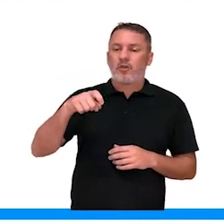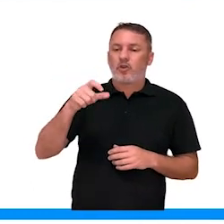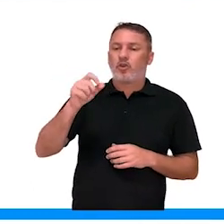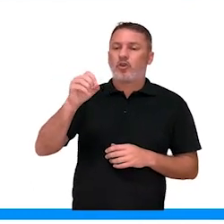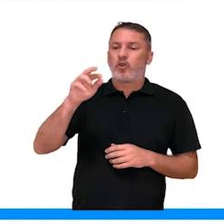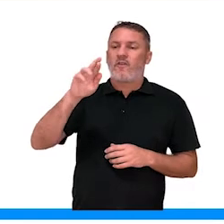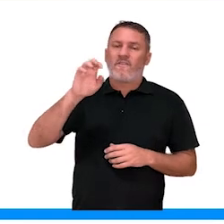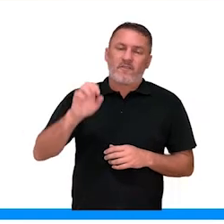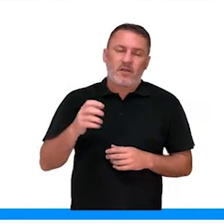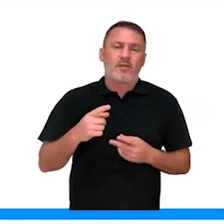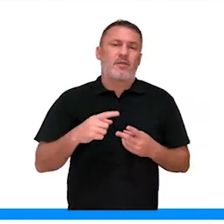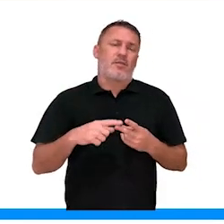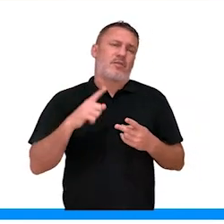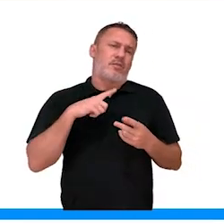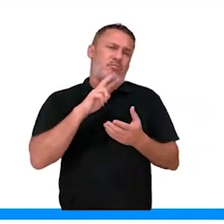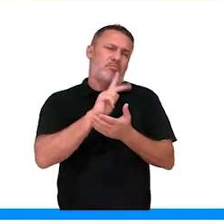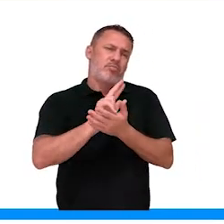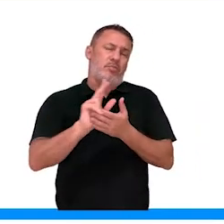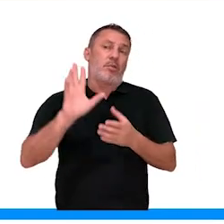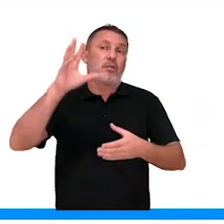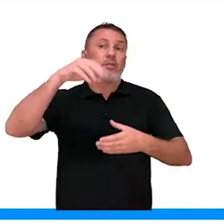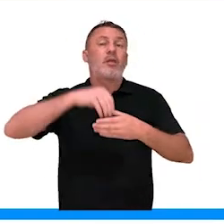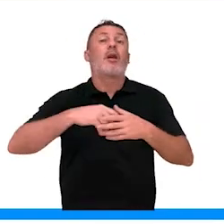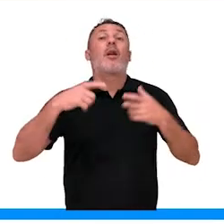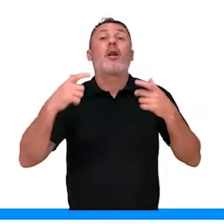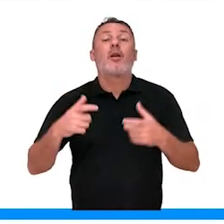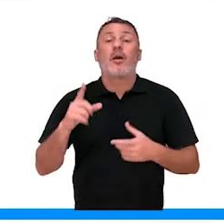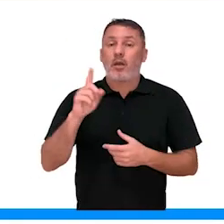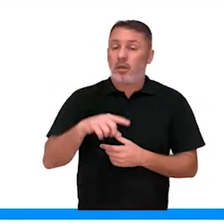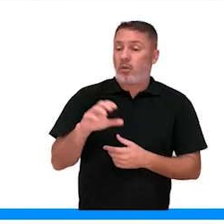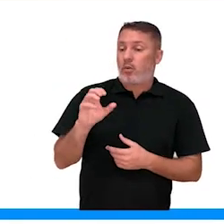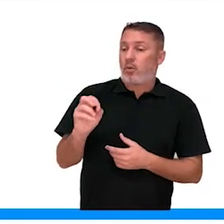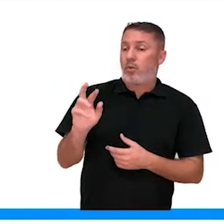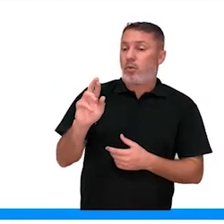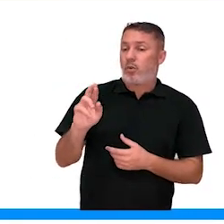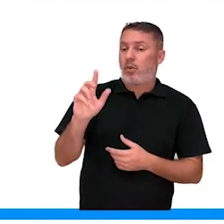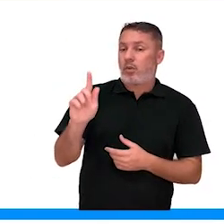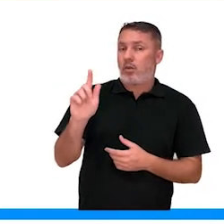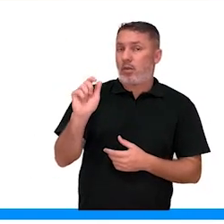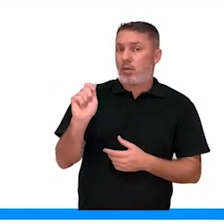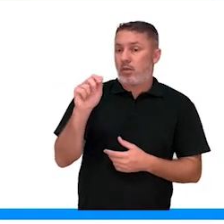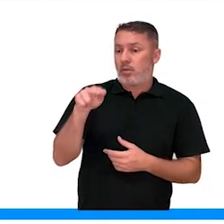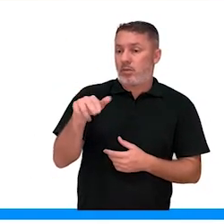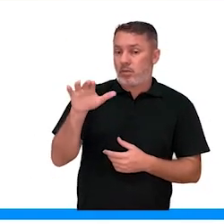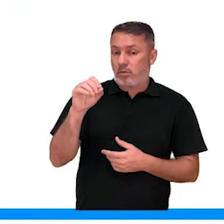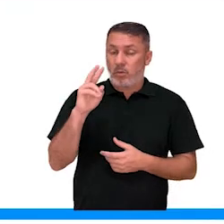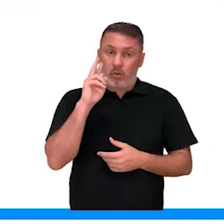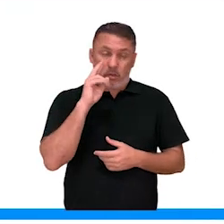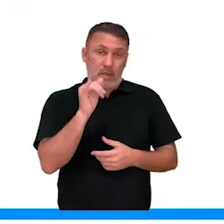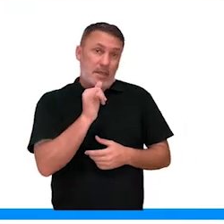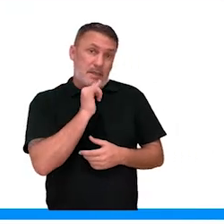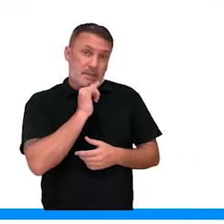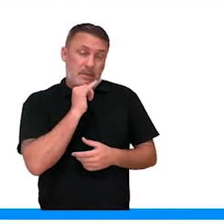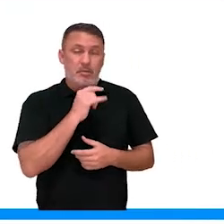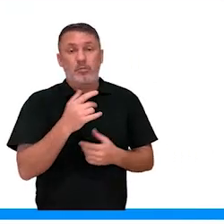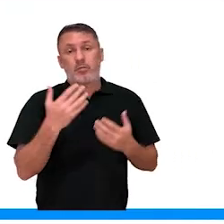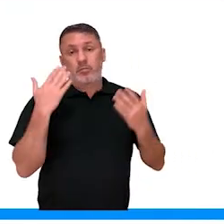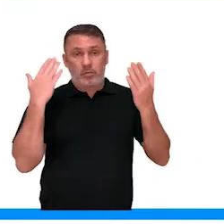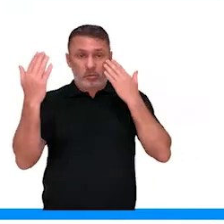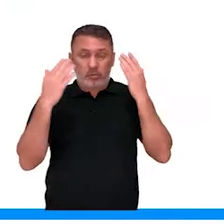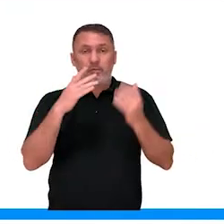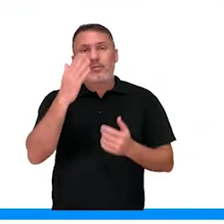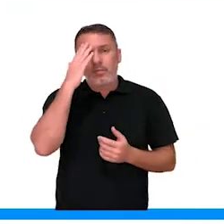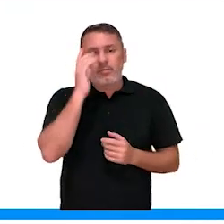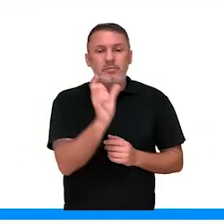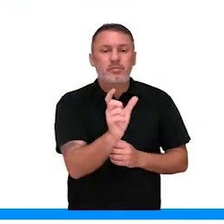enxofre, eles vão estar presentes em compostos orgânicos. Então, um exemplo que a gente consegue ver é a